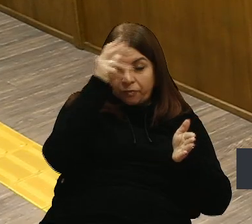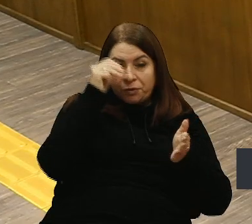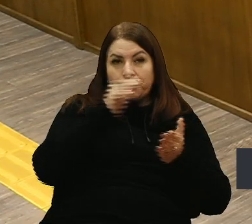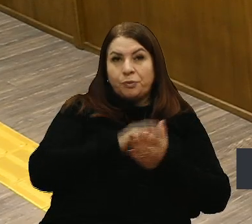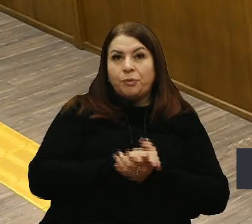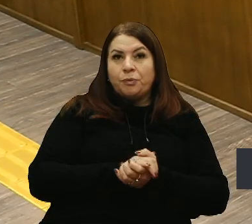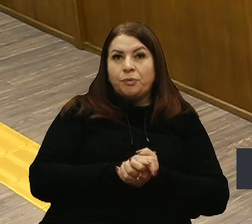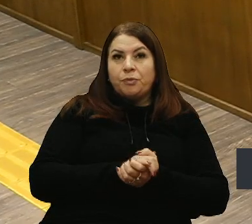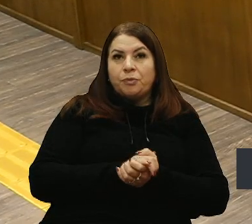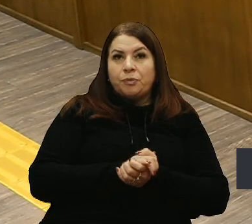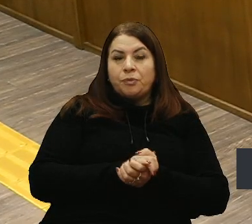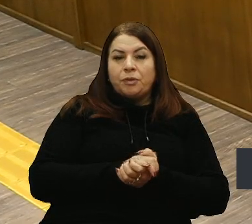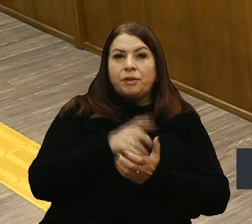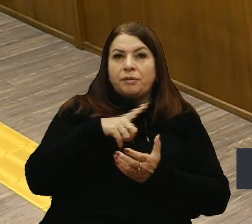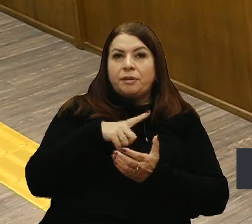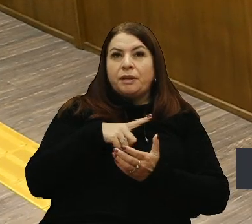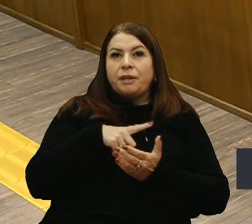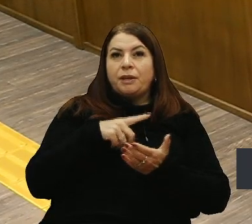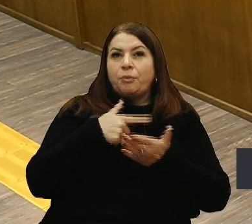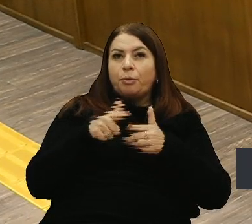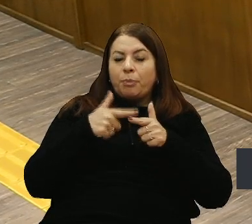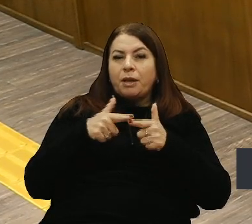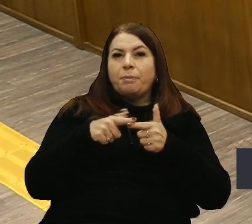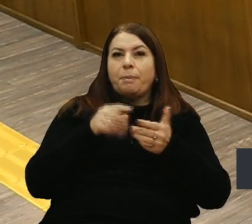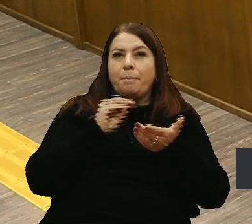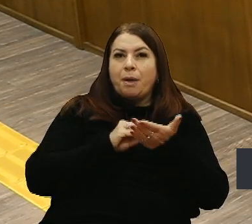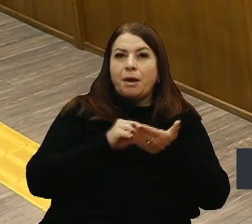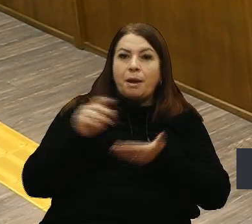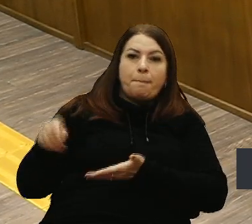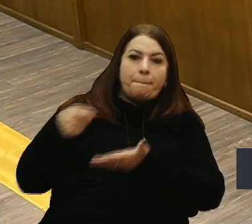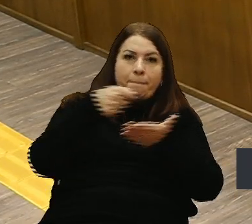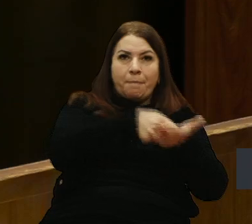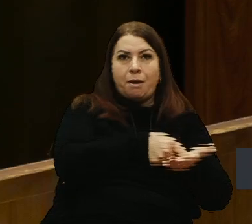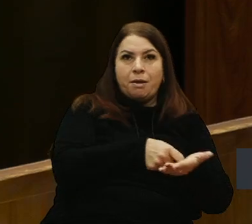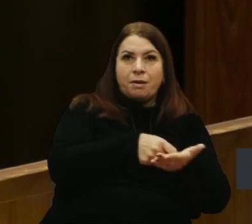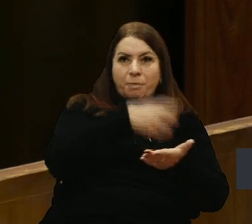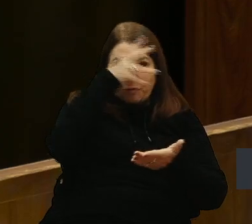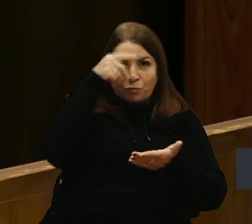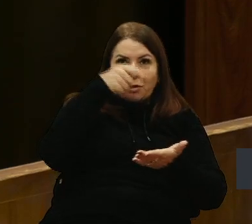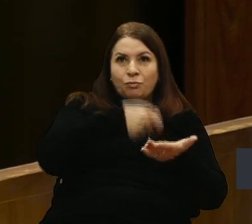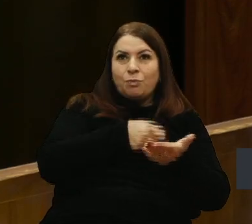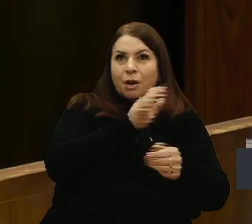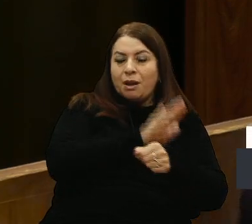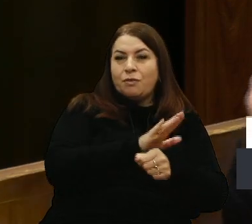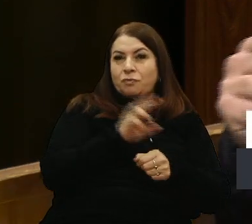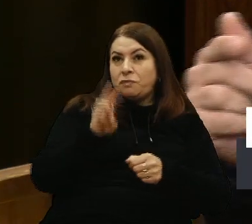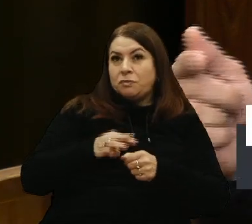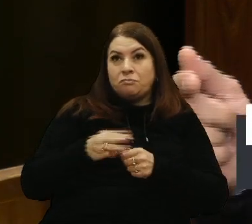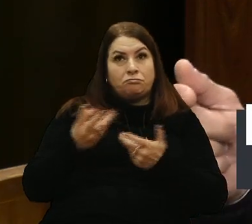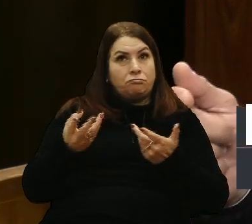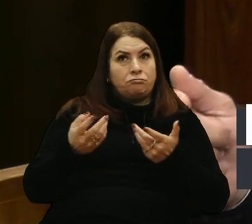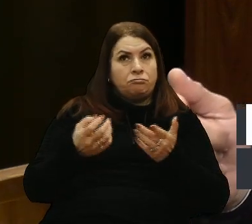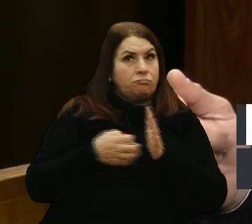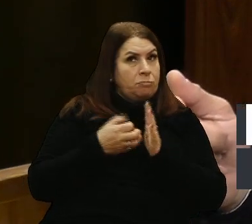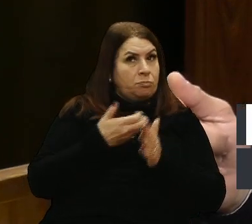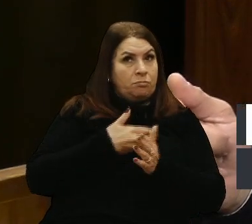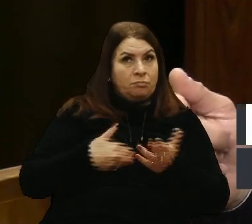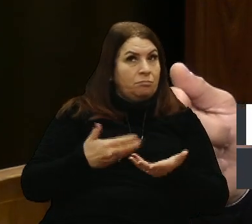prefeitura, se tem algum déficit na empresa, a prefeitura dá um aporte. Ou seja, ela é praticamente uma empresa